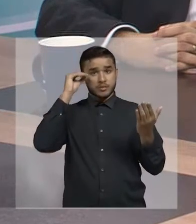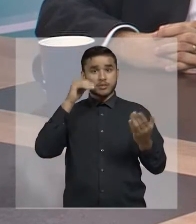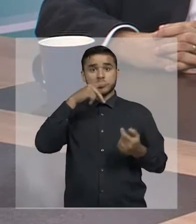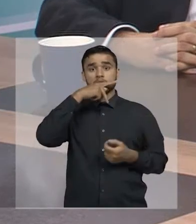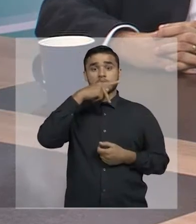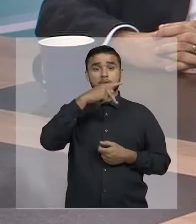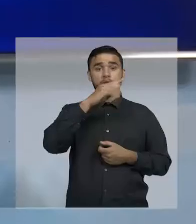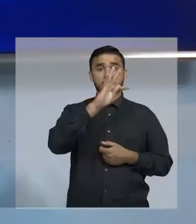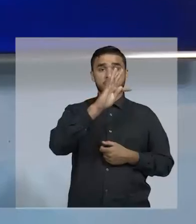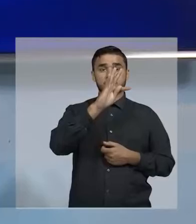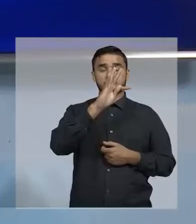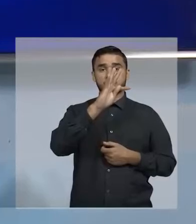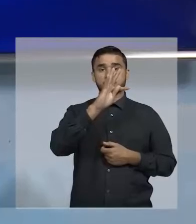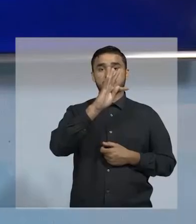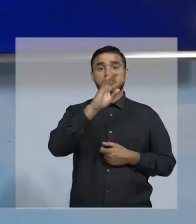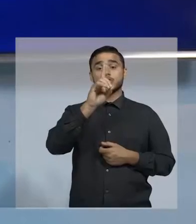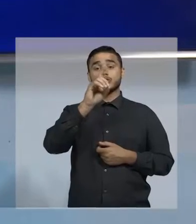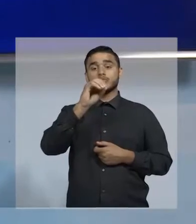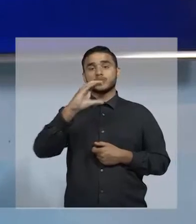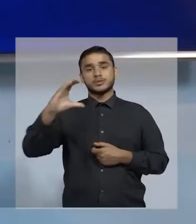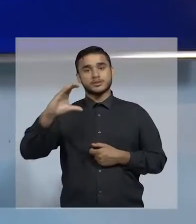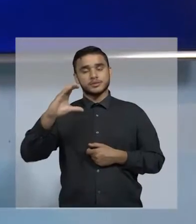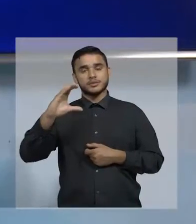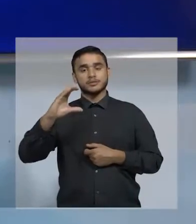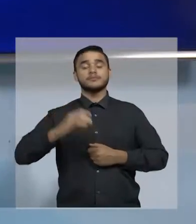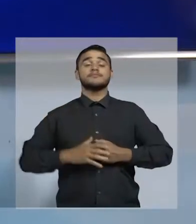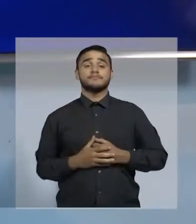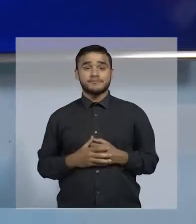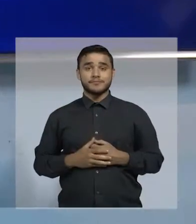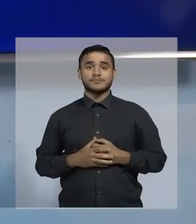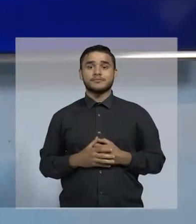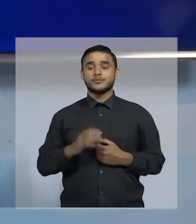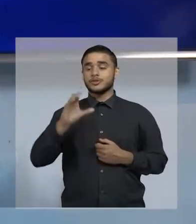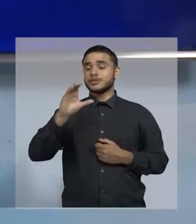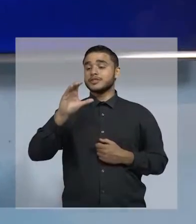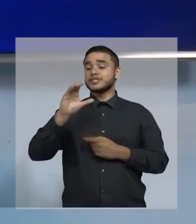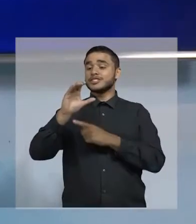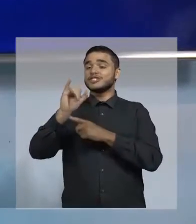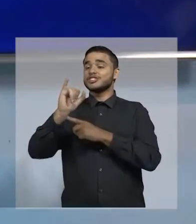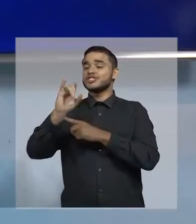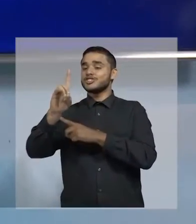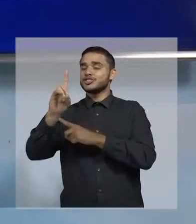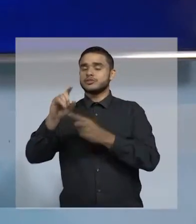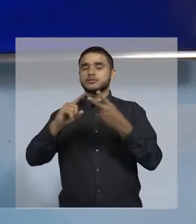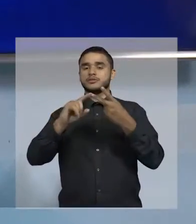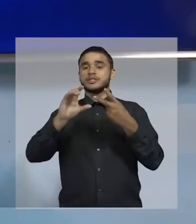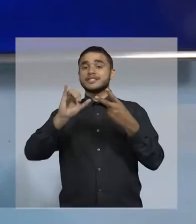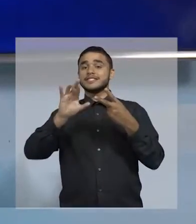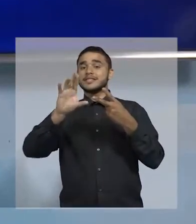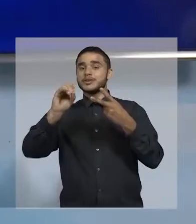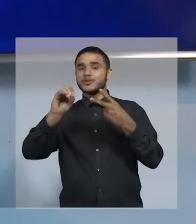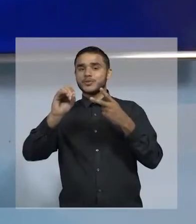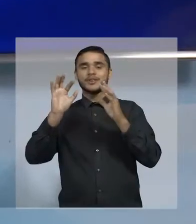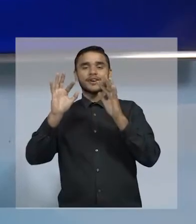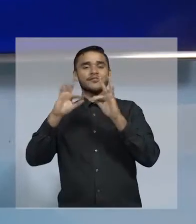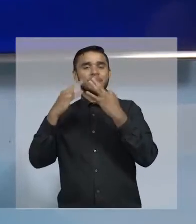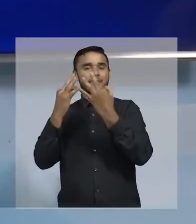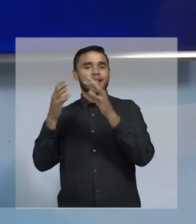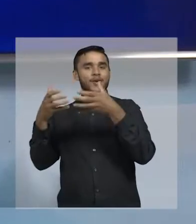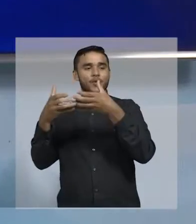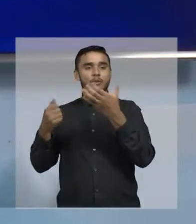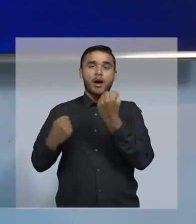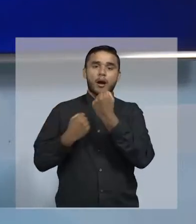do C, né? Que é o PT do Cid, do Ciro. Há quem diga isso, né? Não confundir com o PC do B, PT do